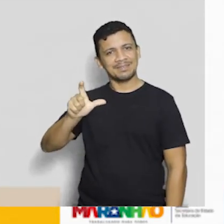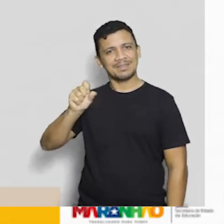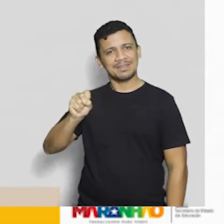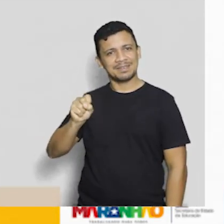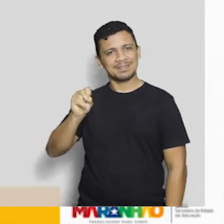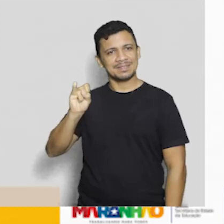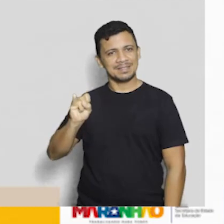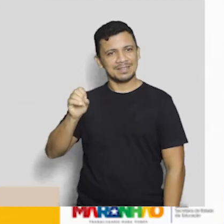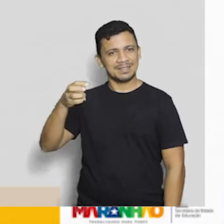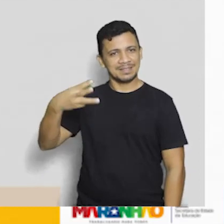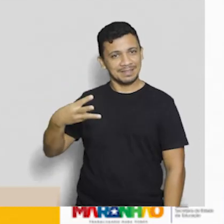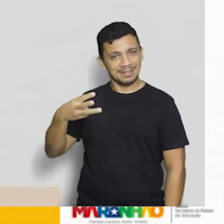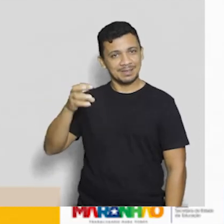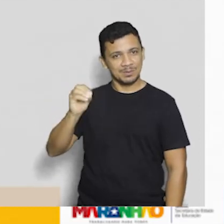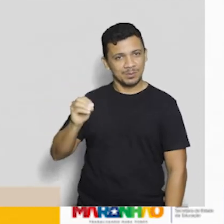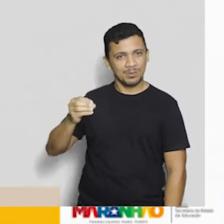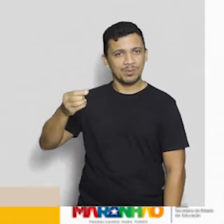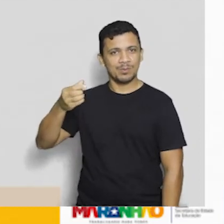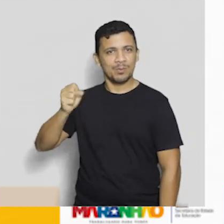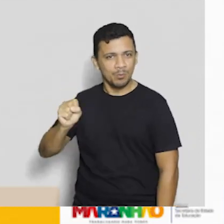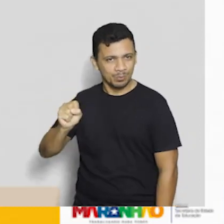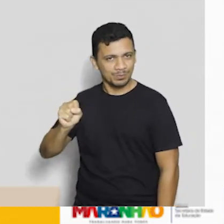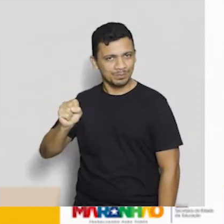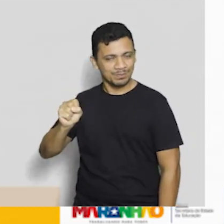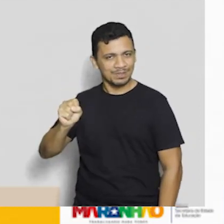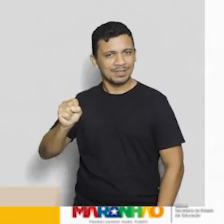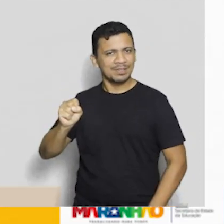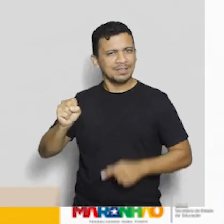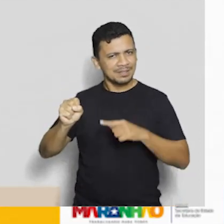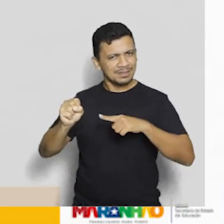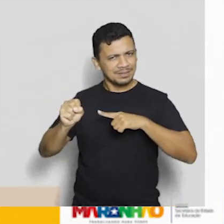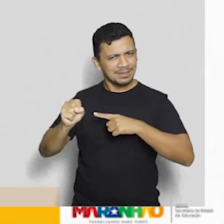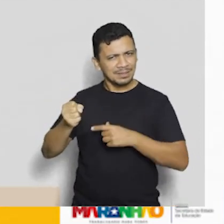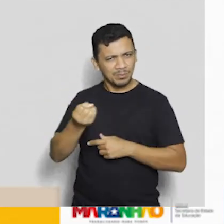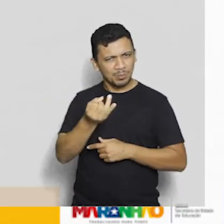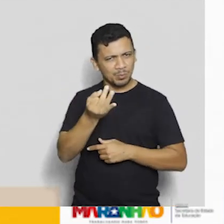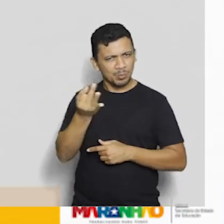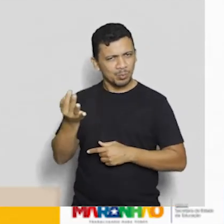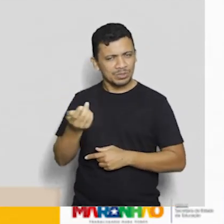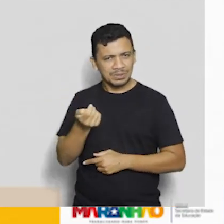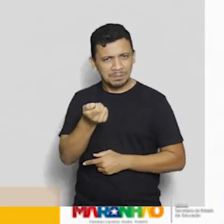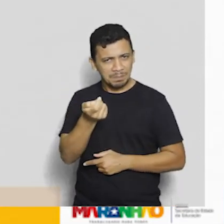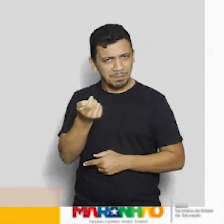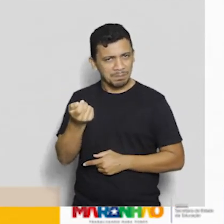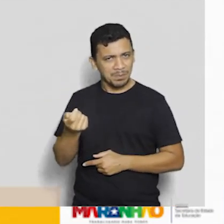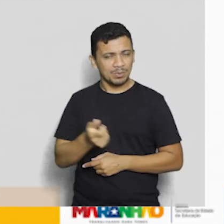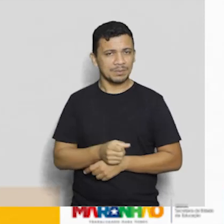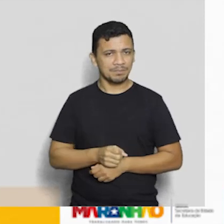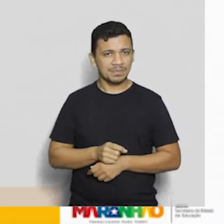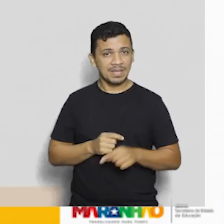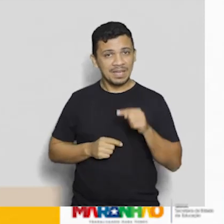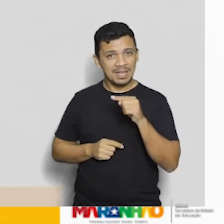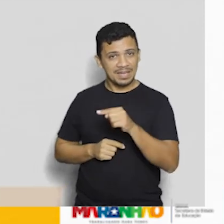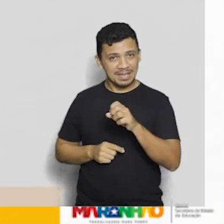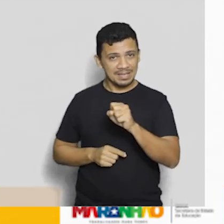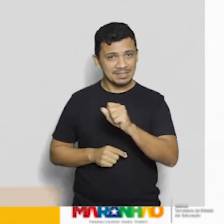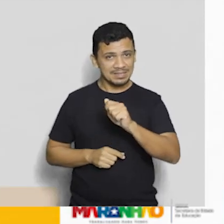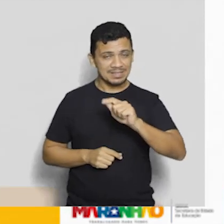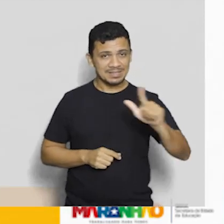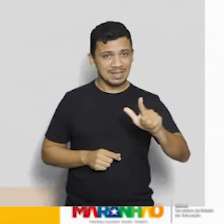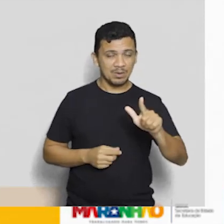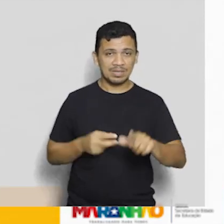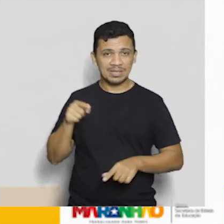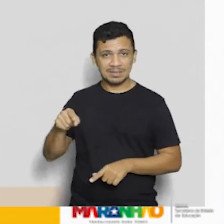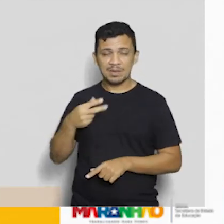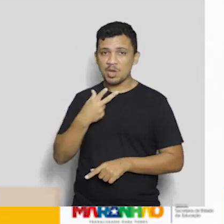aluminosilicato de sódio com pequenas concentrações. Esse sal, que é